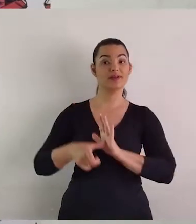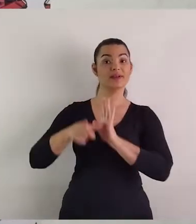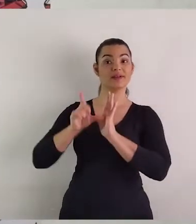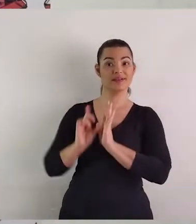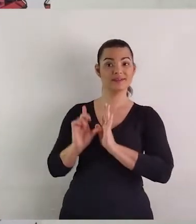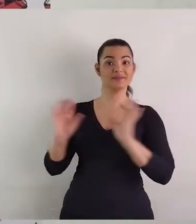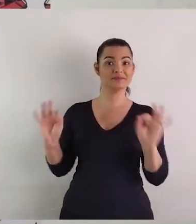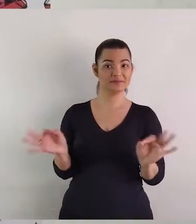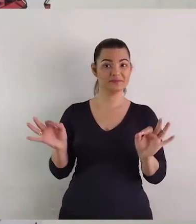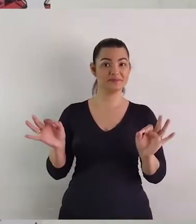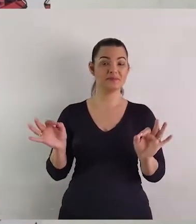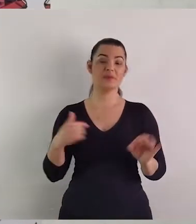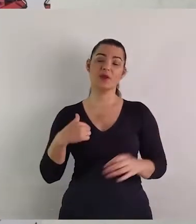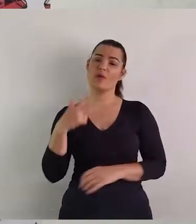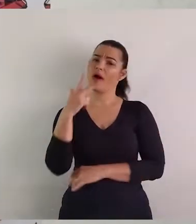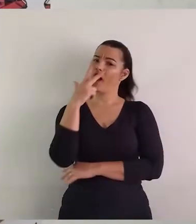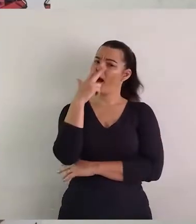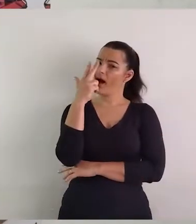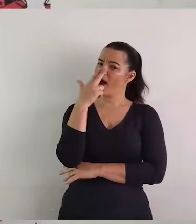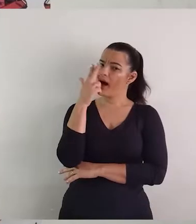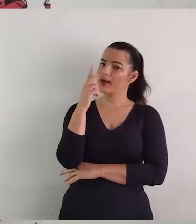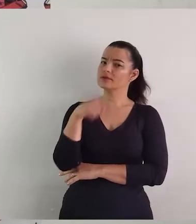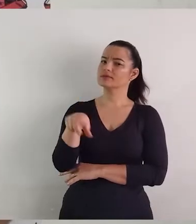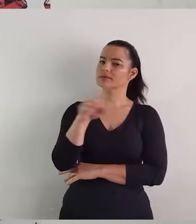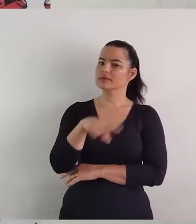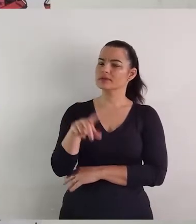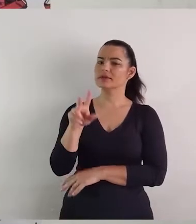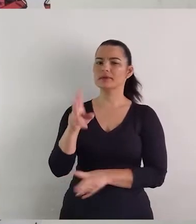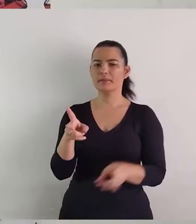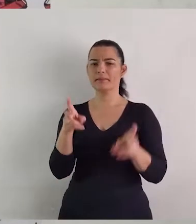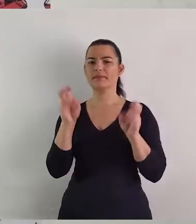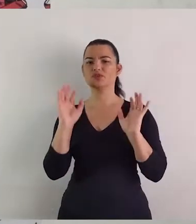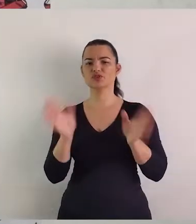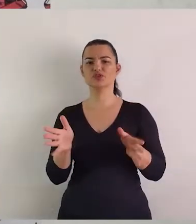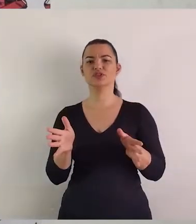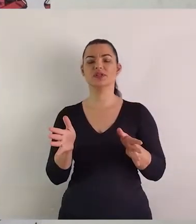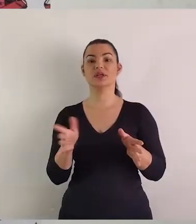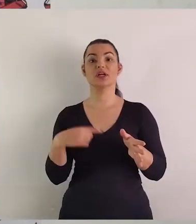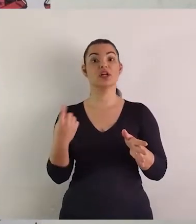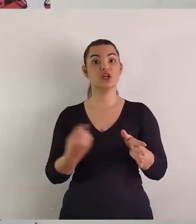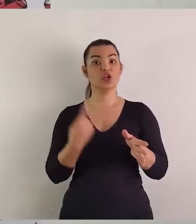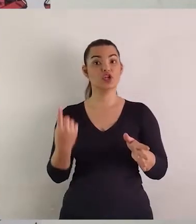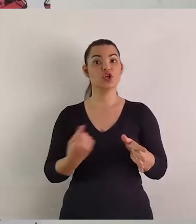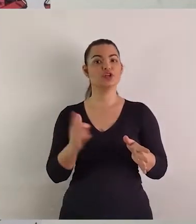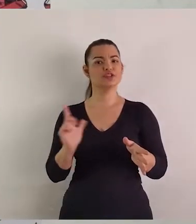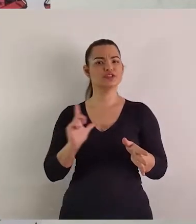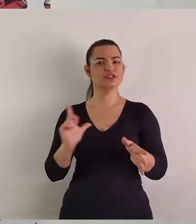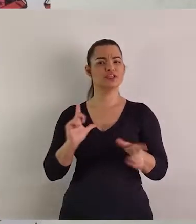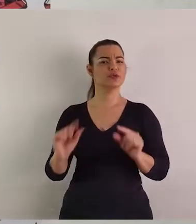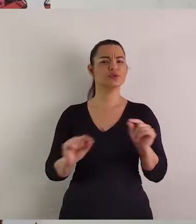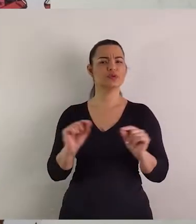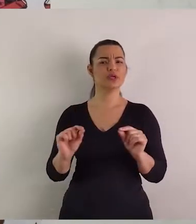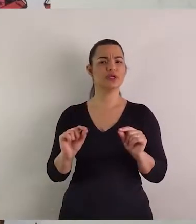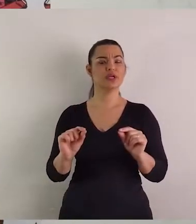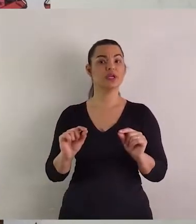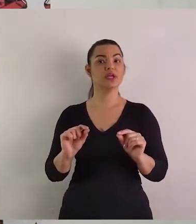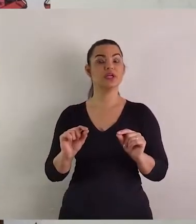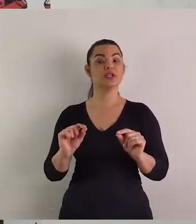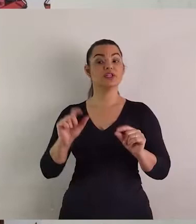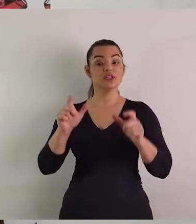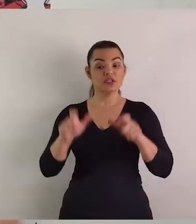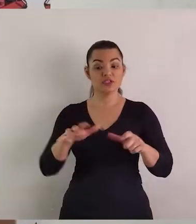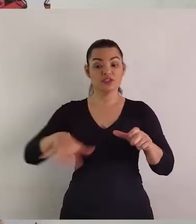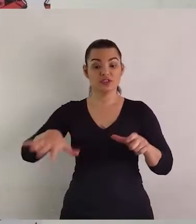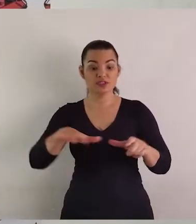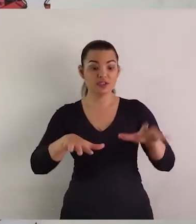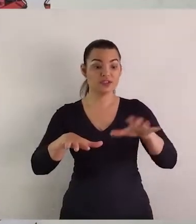anterior e acho que vocês já perceberam que nós temos diferentes tipos de